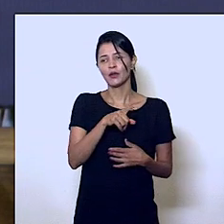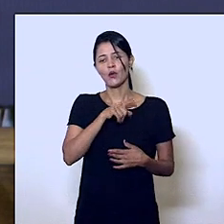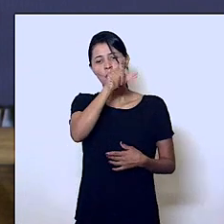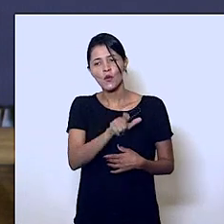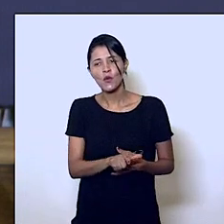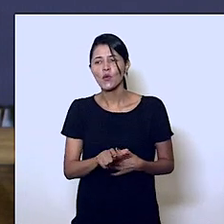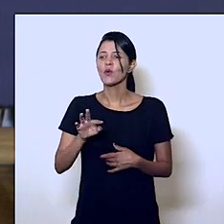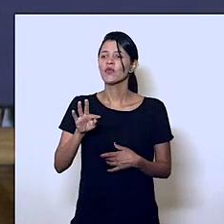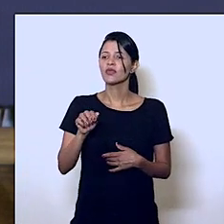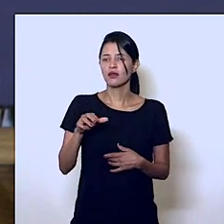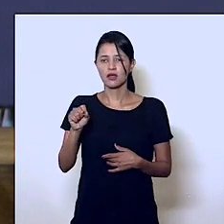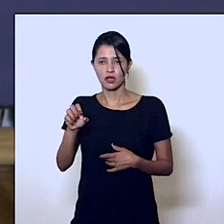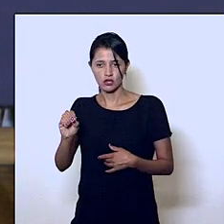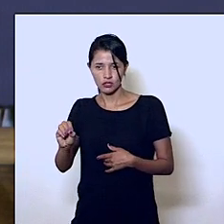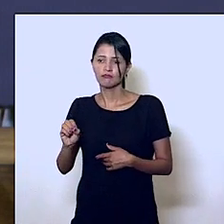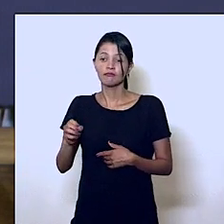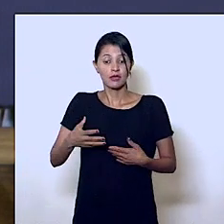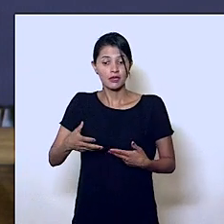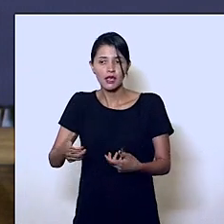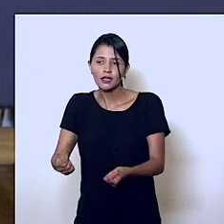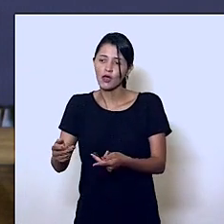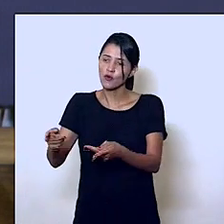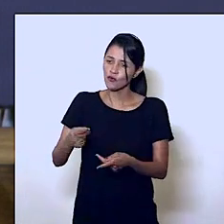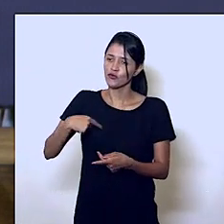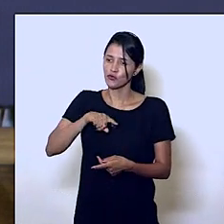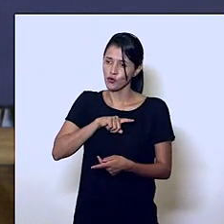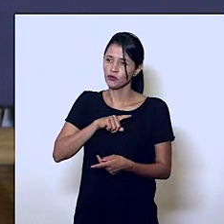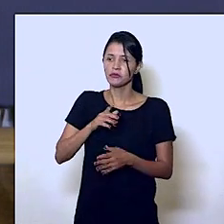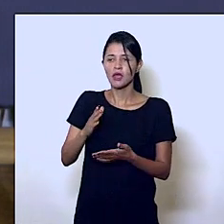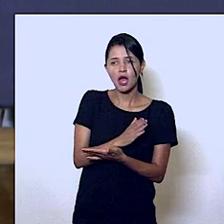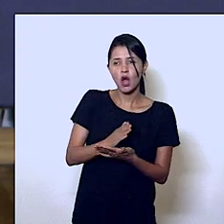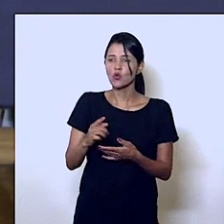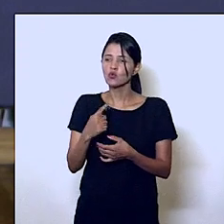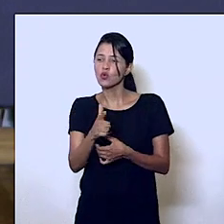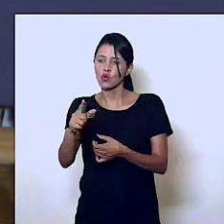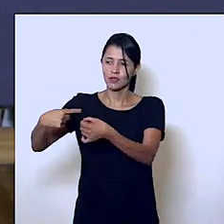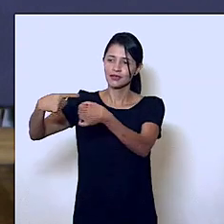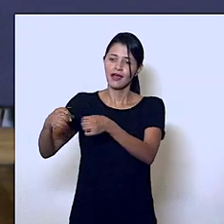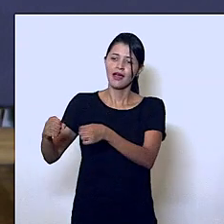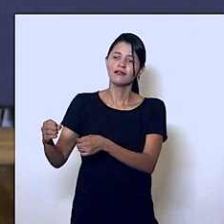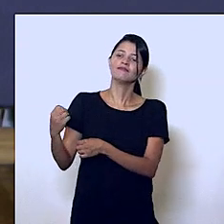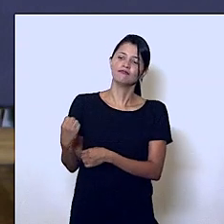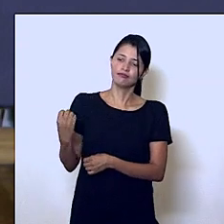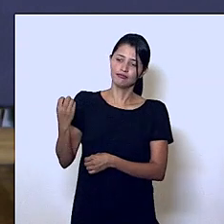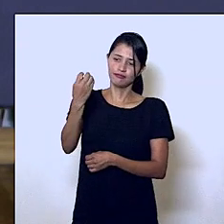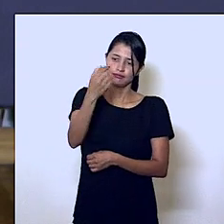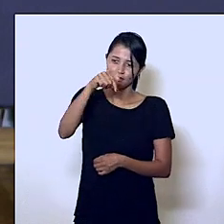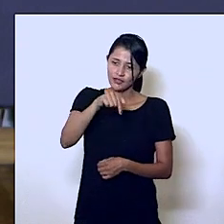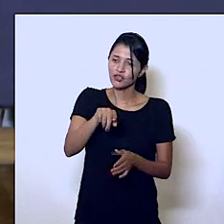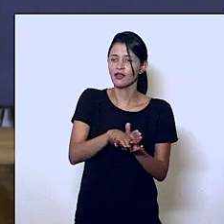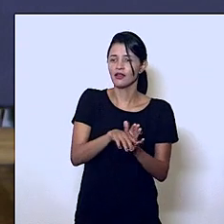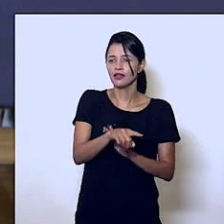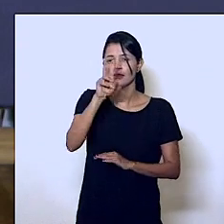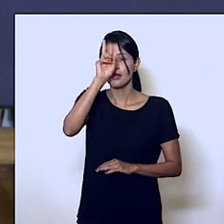nosso convite, alguns vindos de outras cidades, para lembrar hoje a visão,